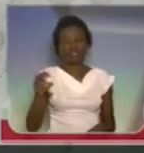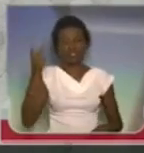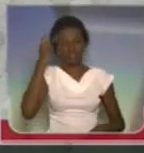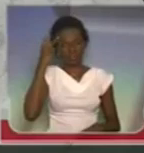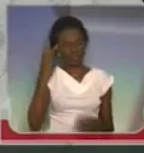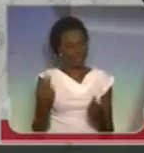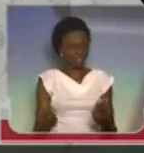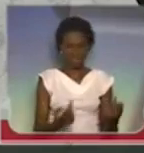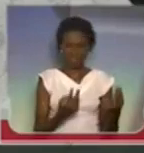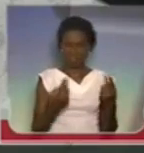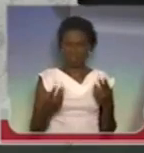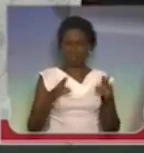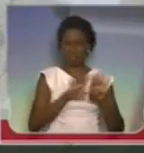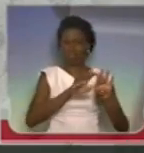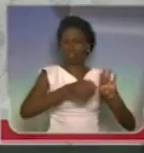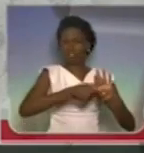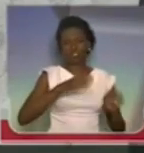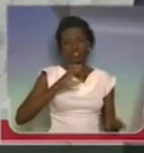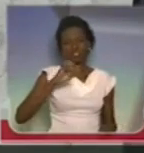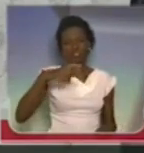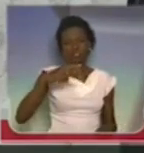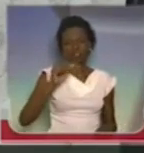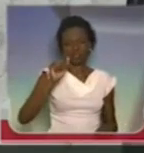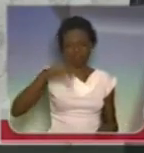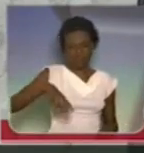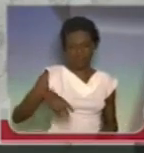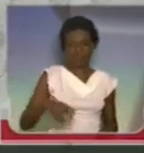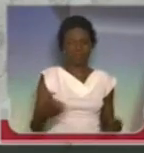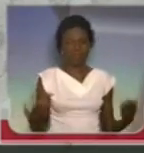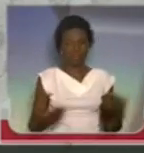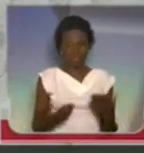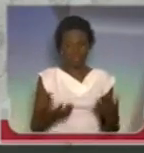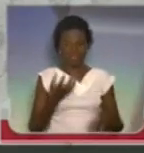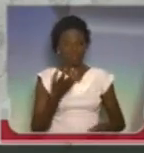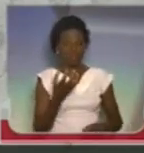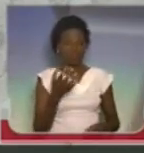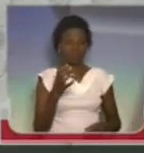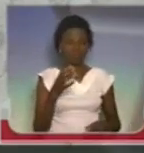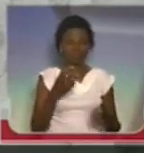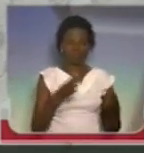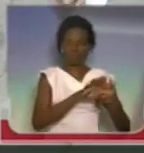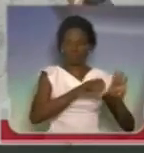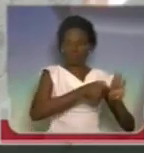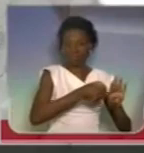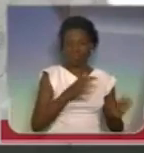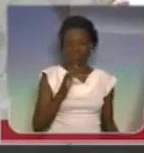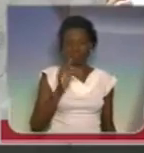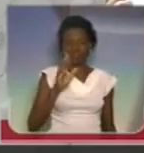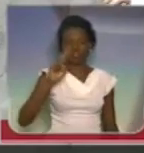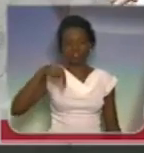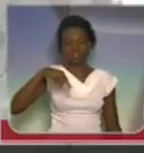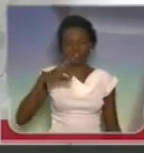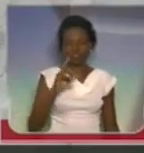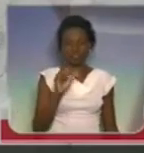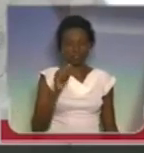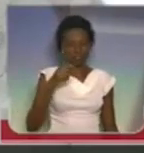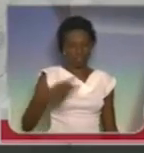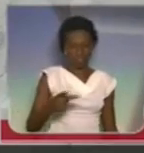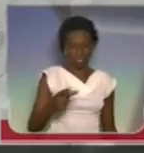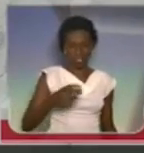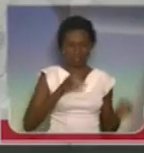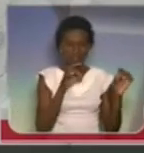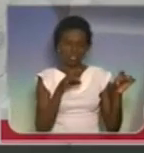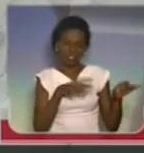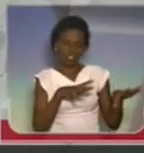como está fazendo com fechou o cpan vai fechar agora a Fundap está sucateando e reduzindo as